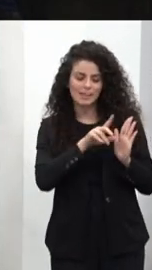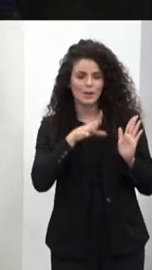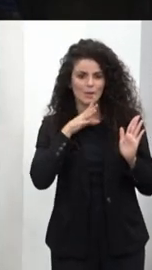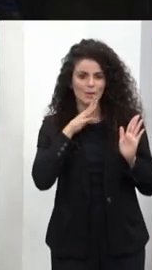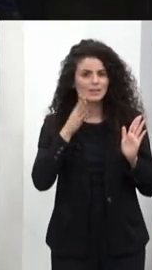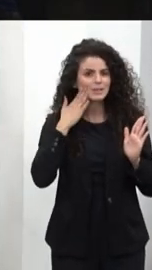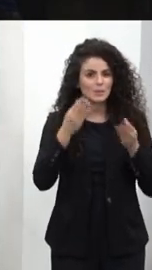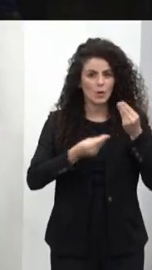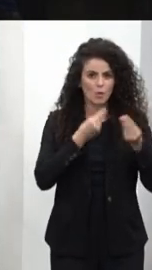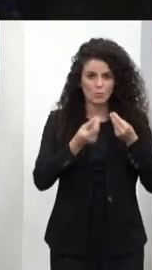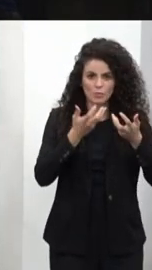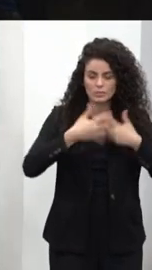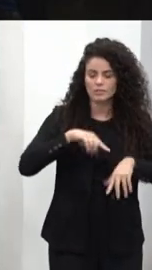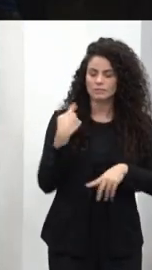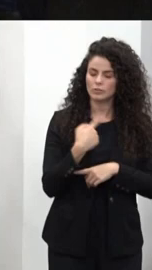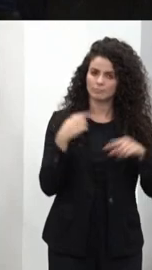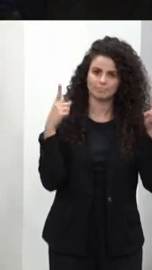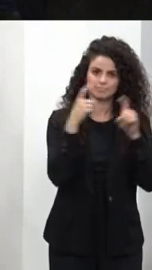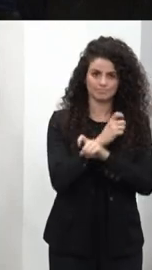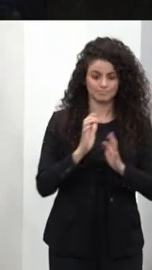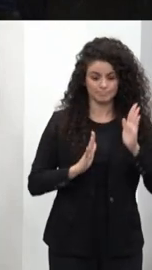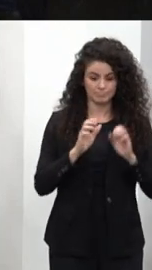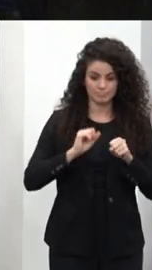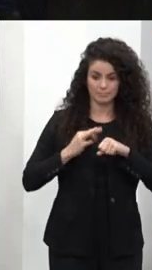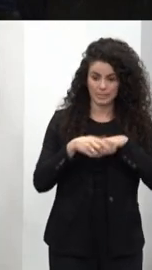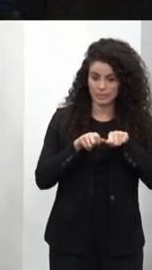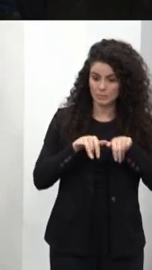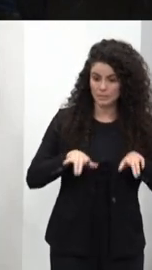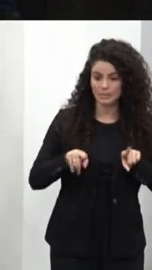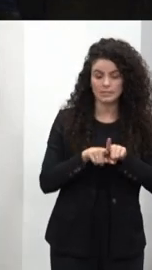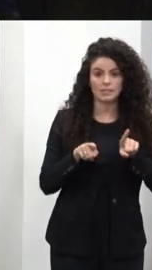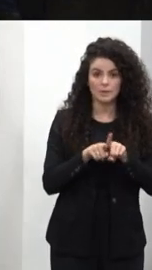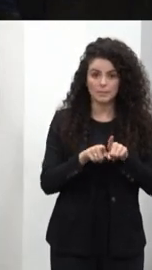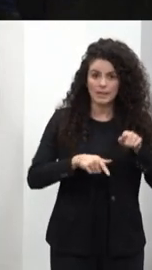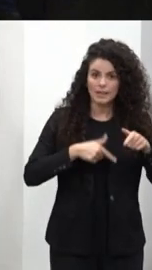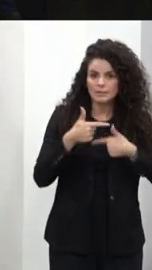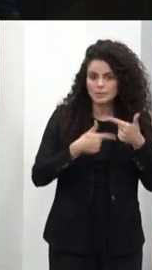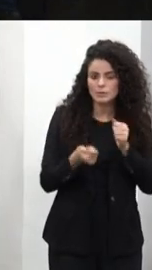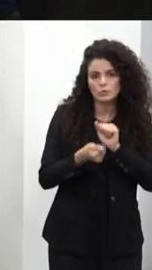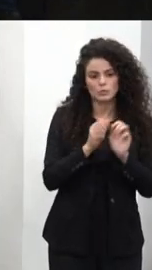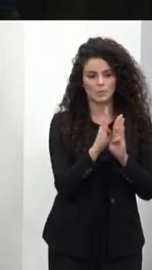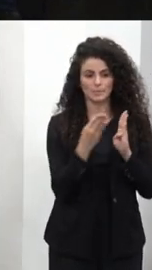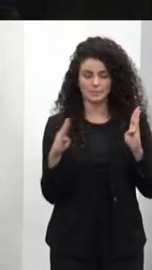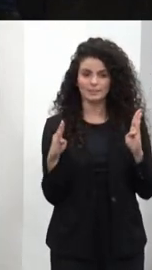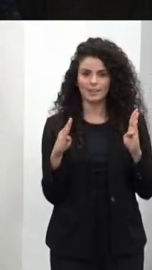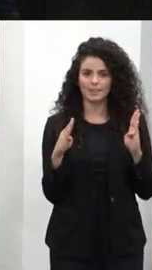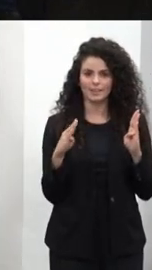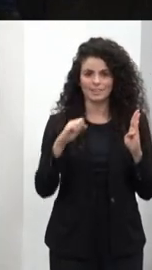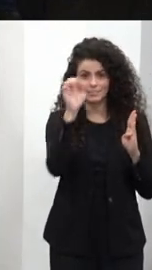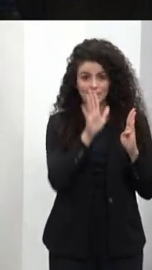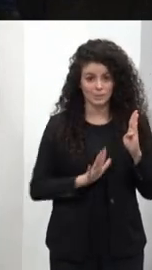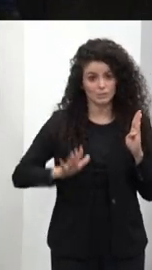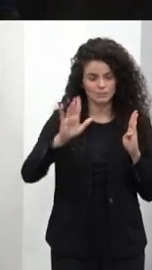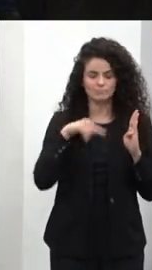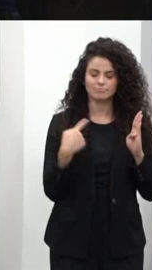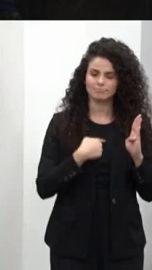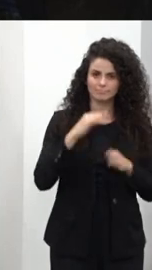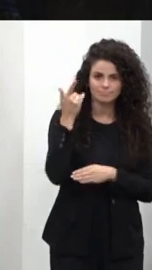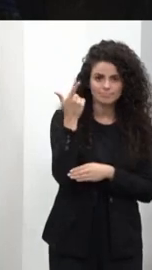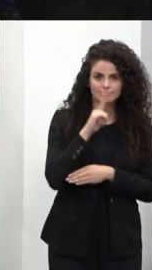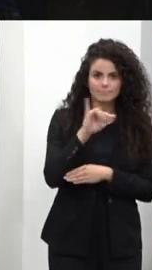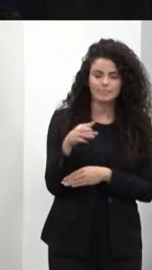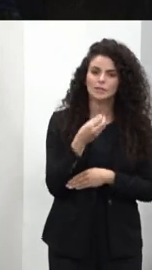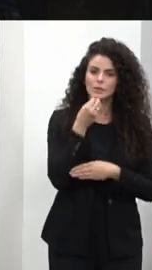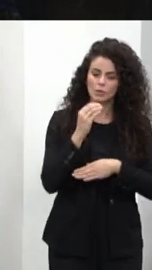passamos pelas dificuldades da pandemia eu estava à frente da Fundação Biblioteca Nacional e nós tivemos a oportunidade de construir as